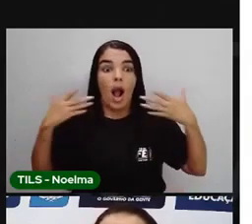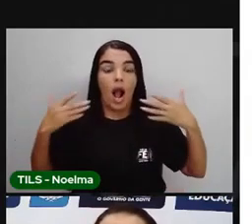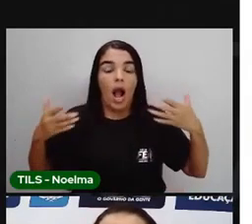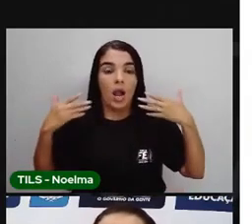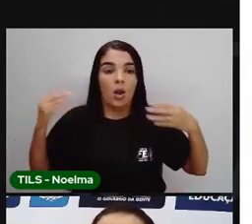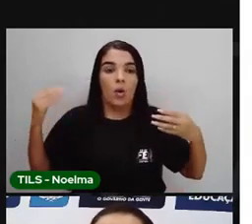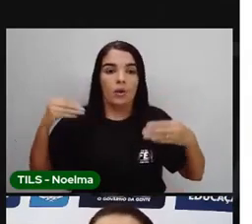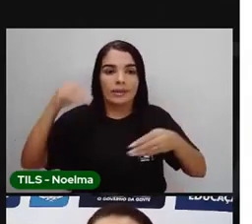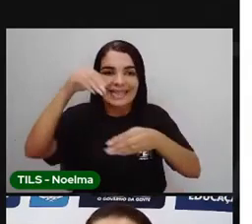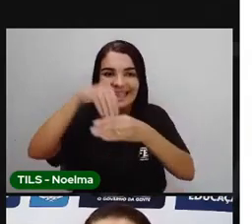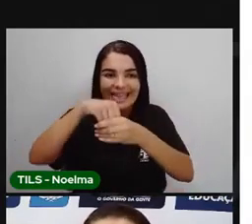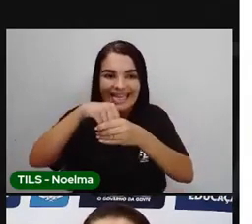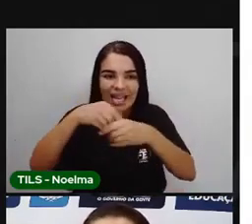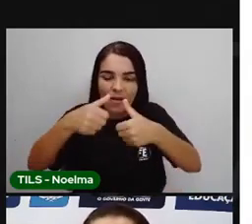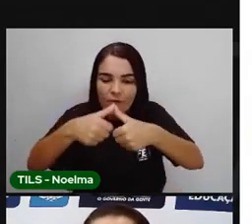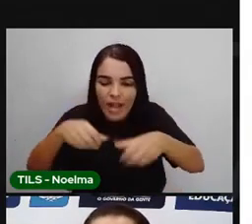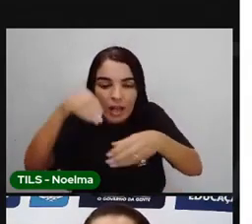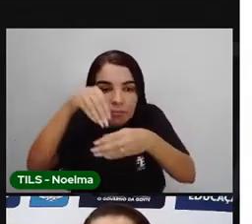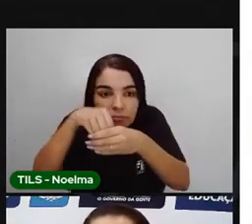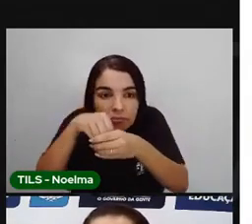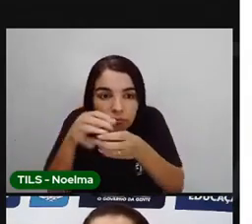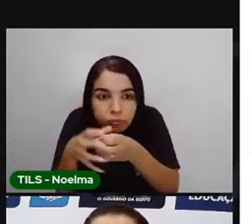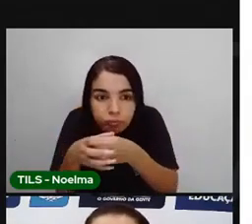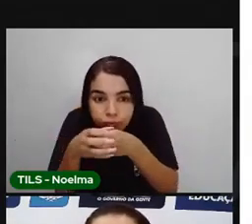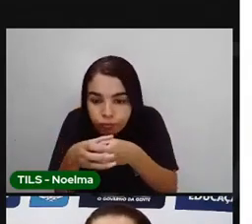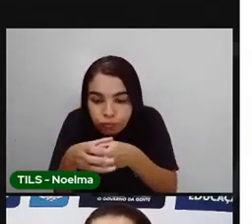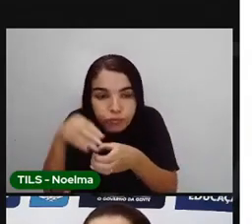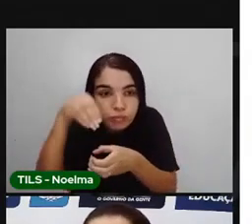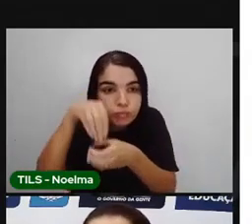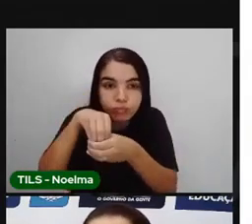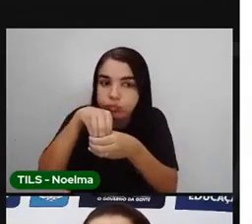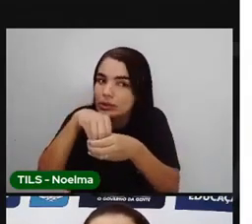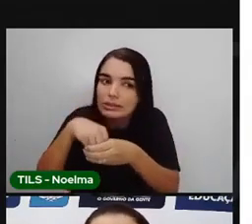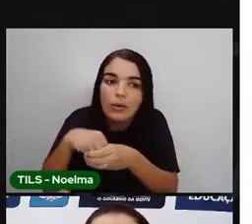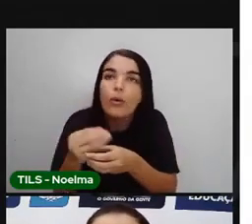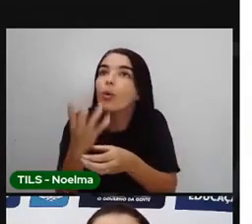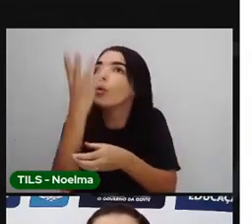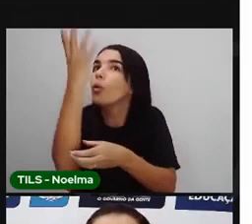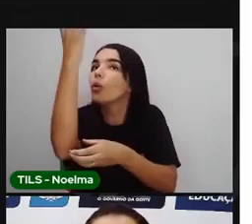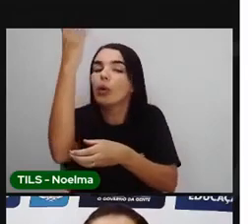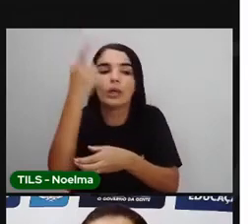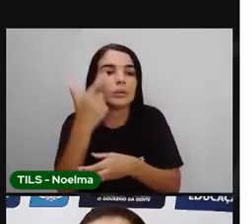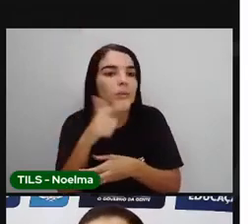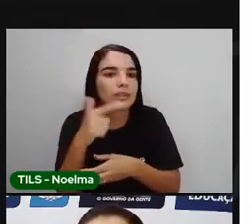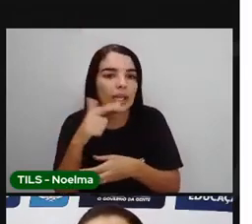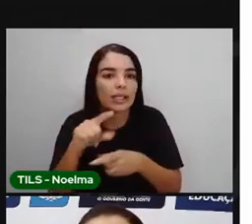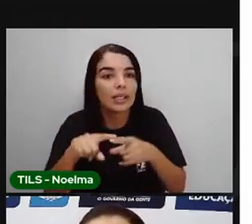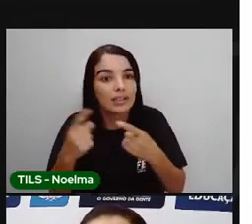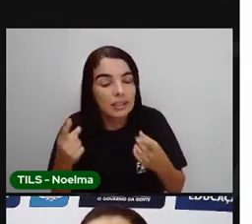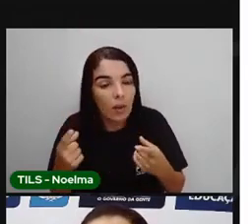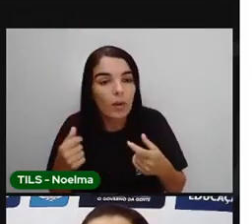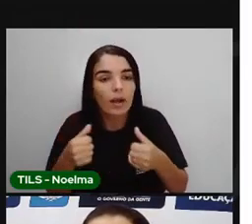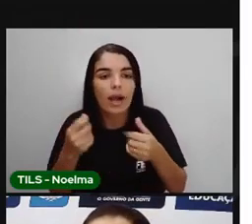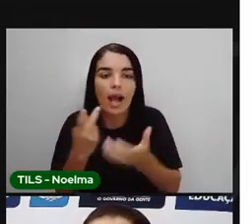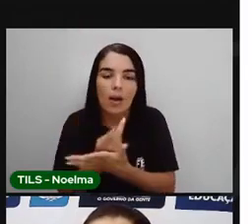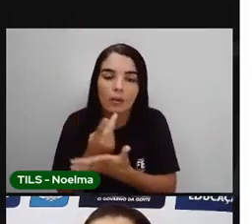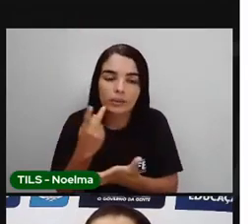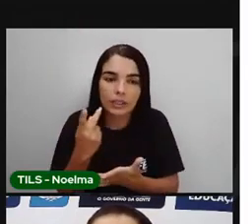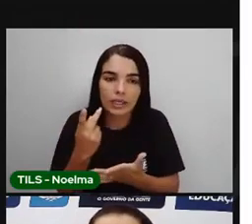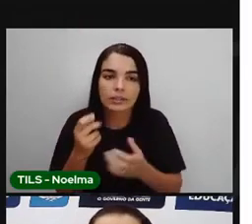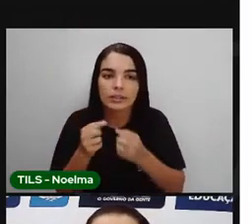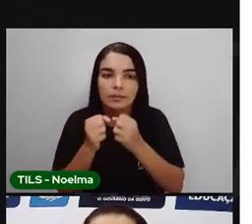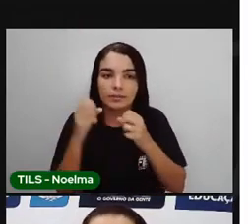na Terra, ele vai ficar retido. Ele vai ficar preso, ele não vai conseguir sair. E aí é onde acontece o aquecimento